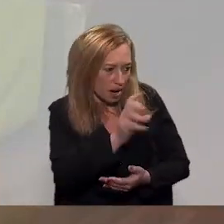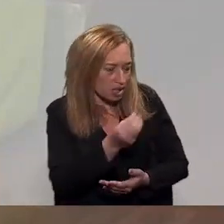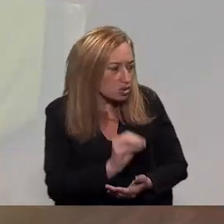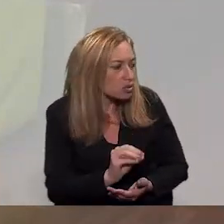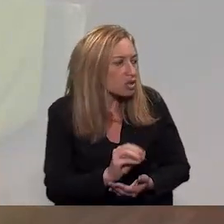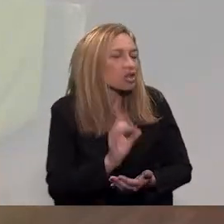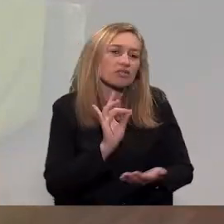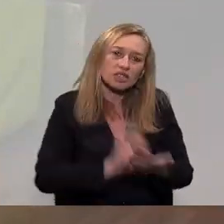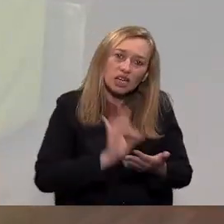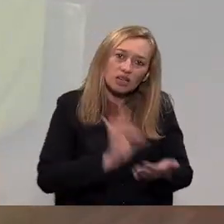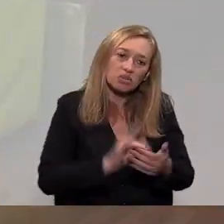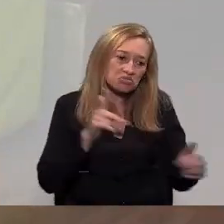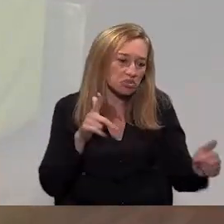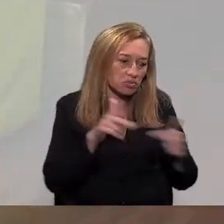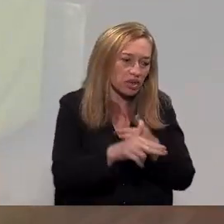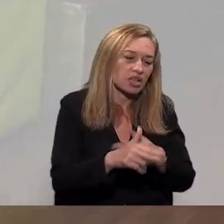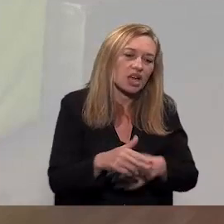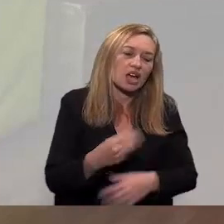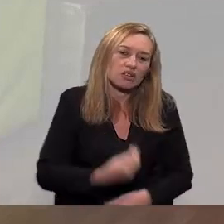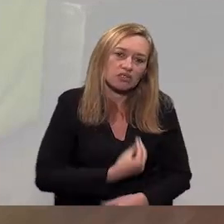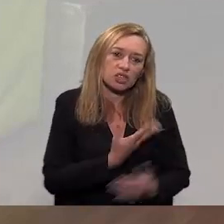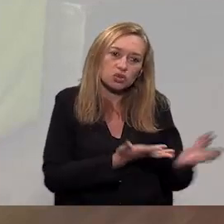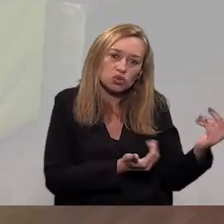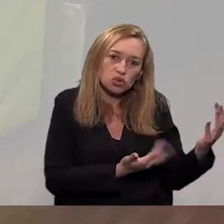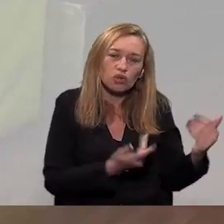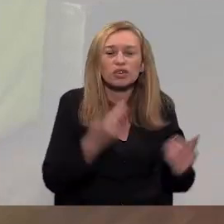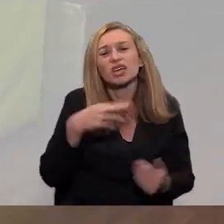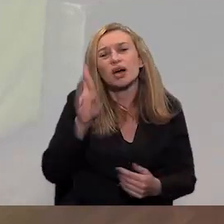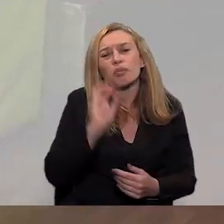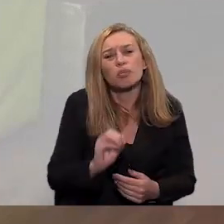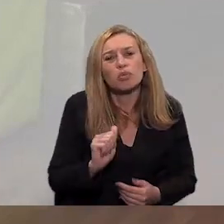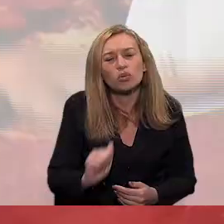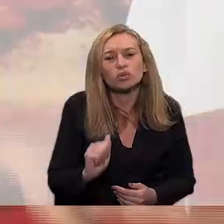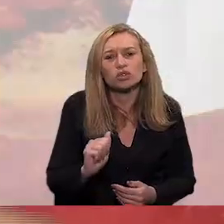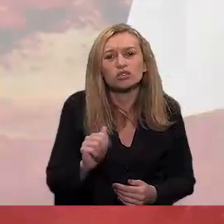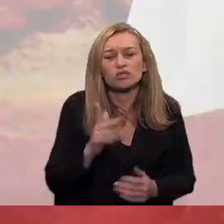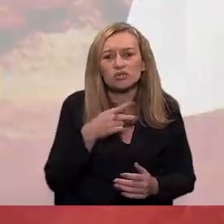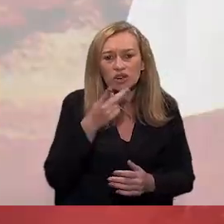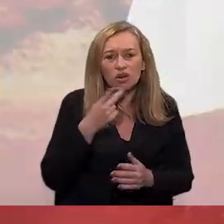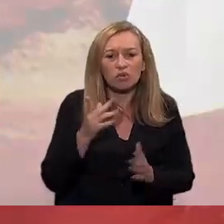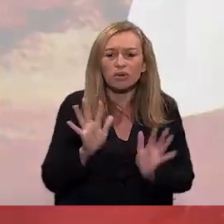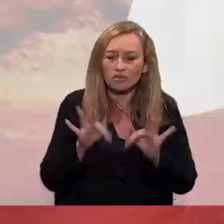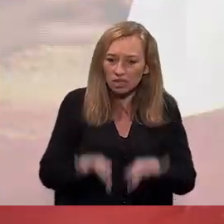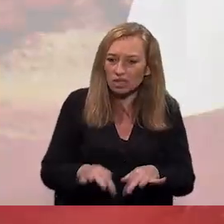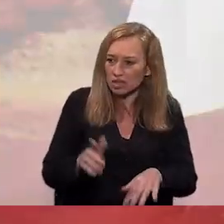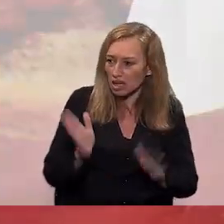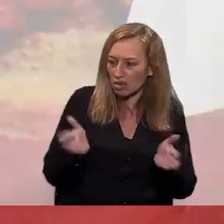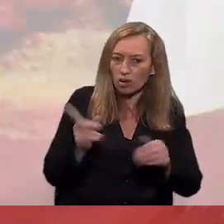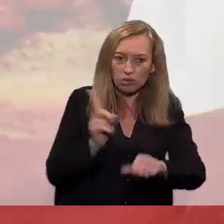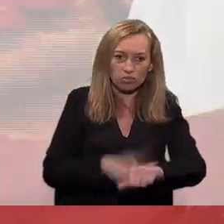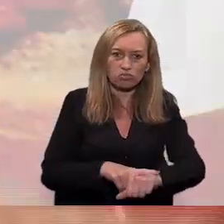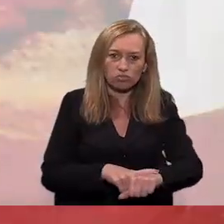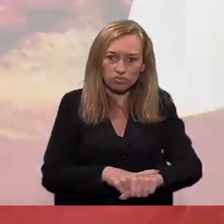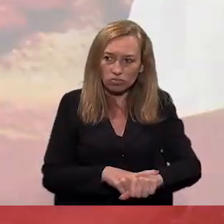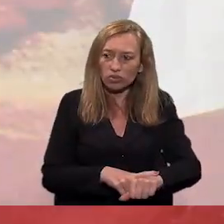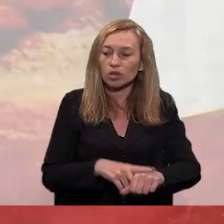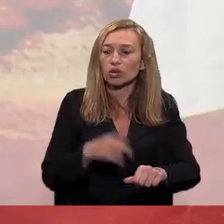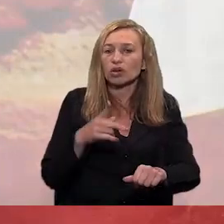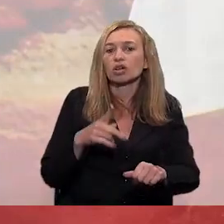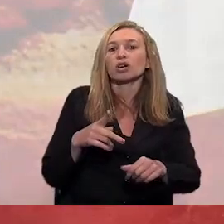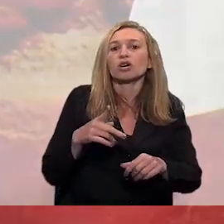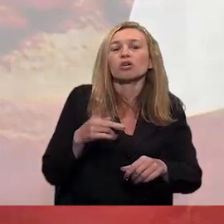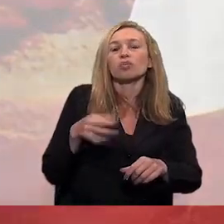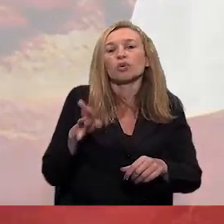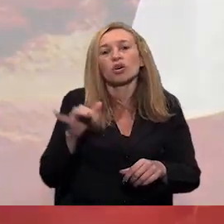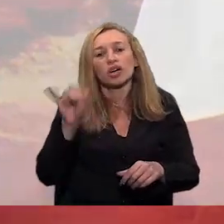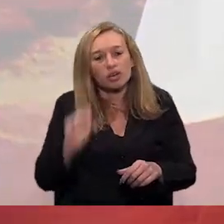né, Márcio, realmente atrapalham a vida desses jovens. E a Bruna falou, pra gente finalizar aqui, que a gente tá com pouco tempo, o programa